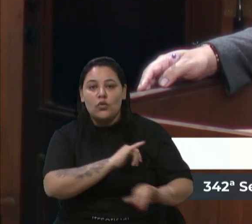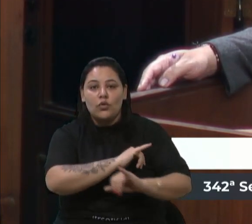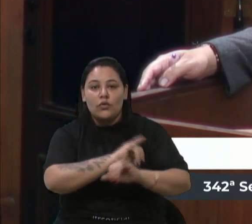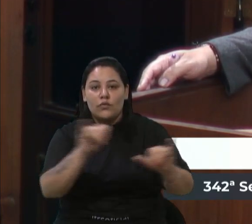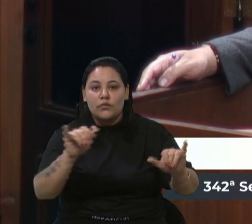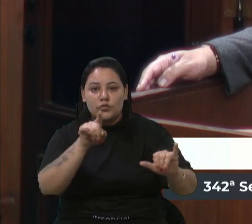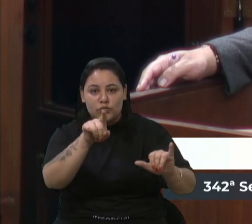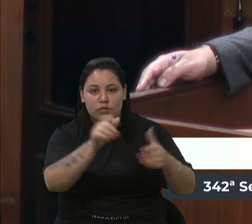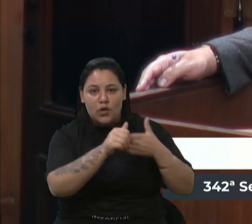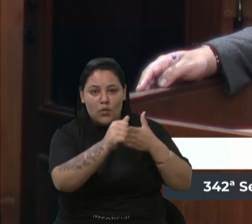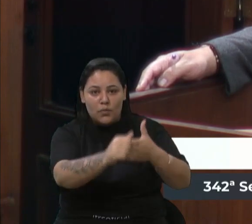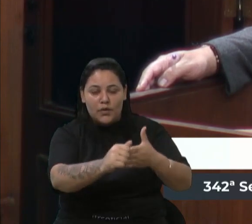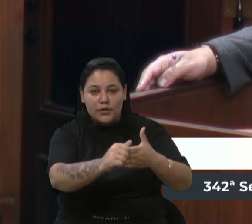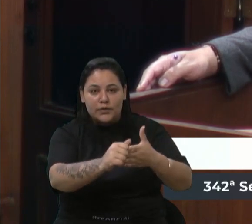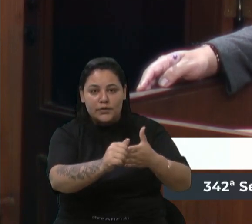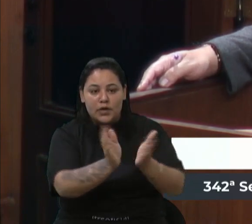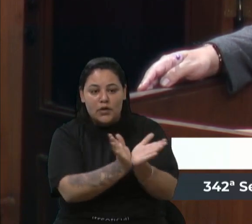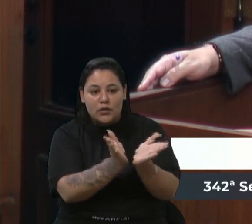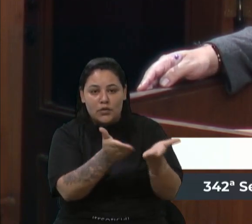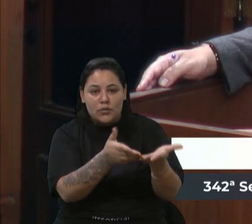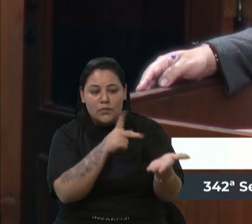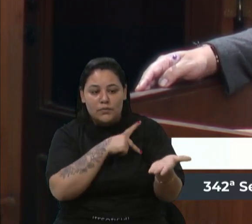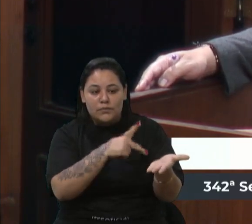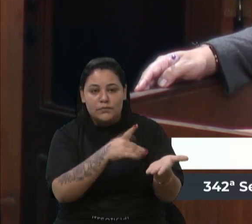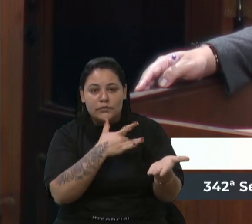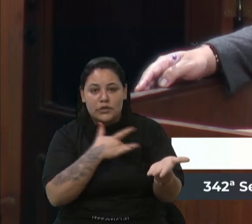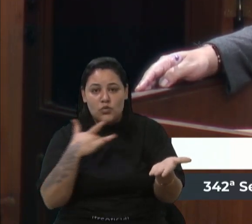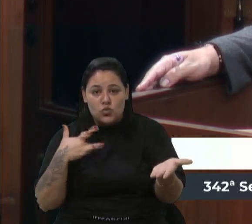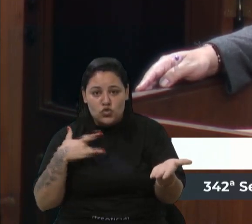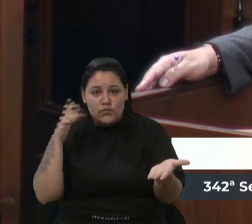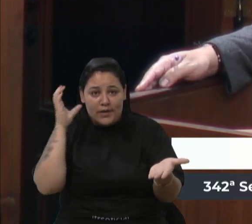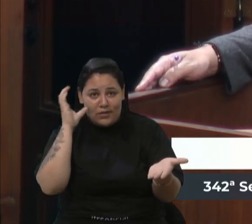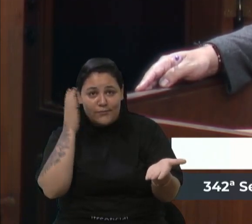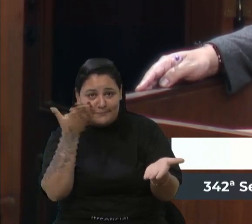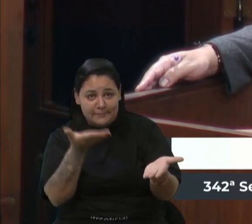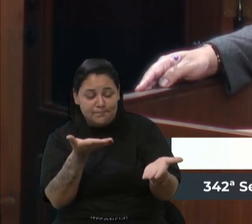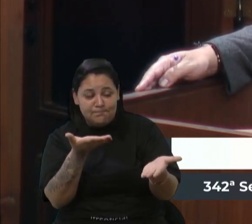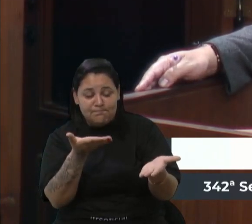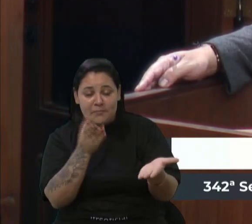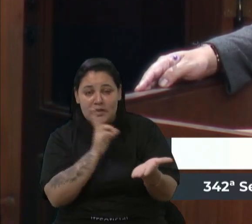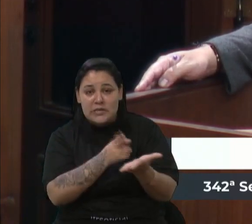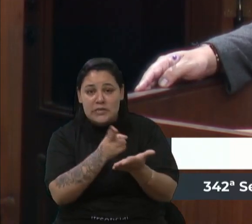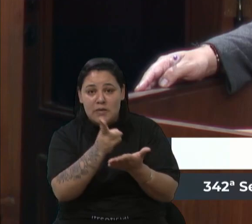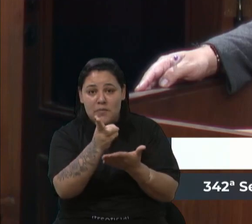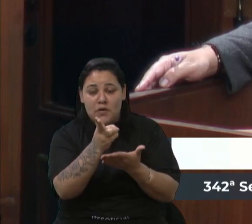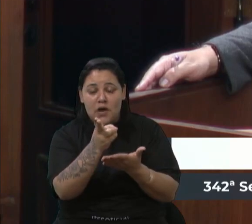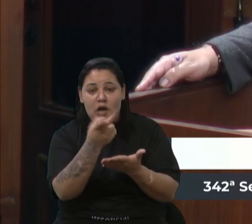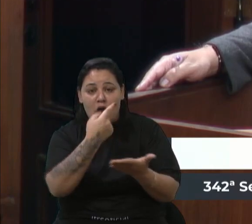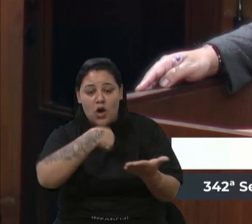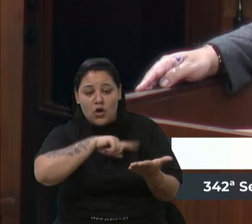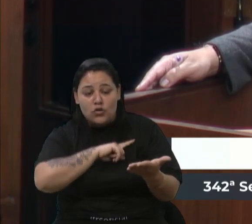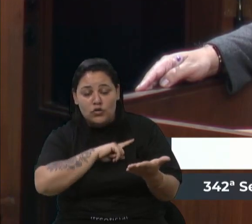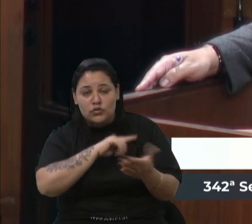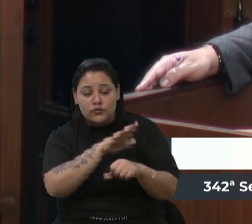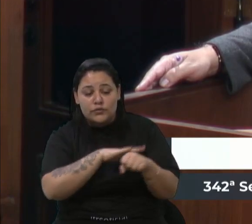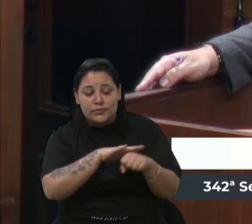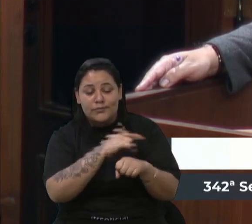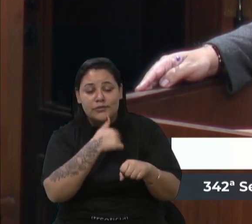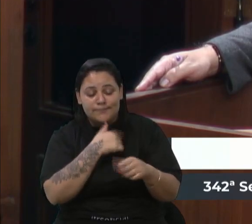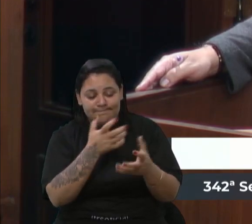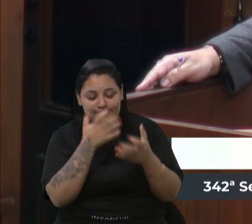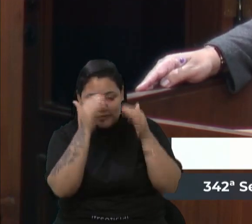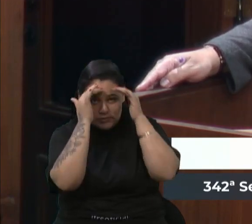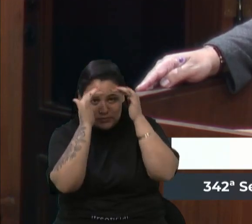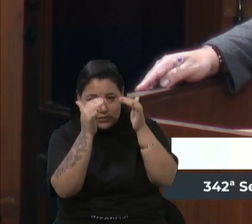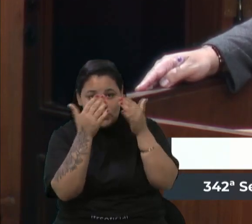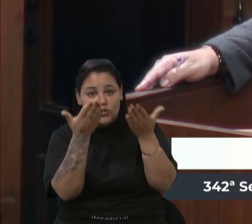Comissão de Saúde e sempre quando a gente conversa, e eu procuro respeitar aqui as comissões, o senhor sempre é